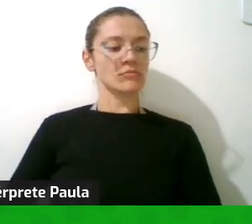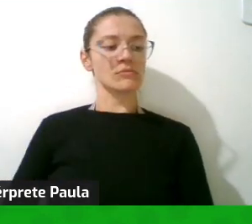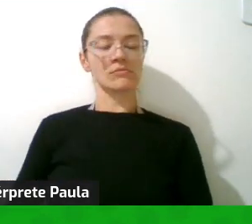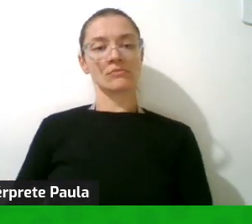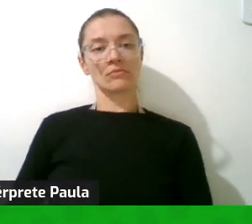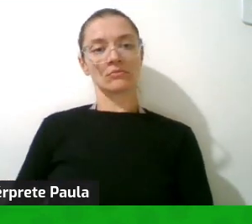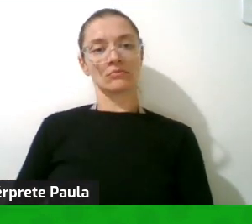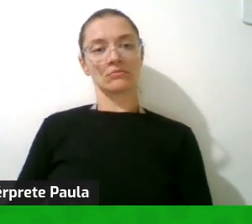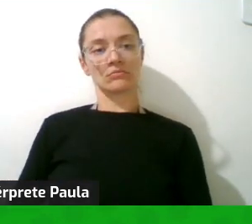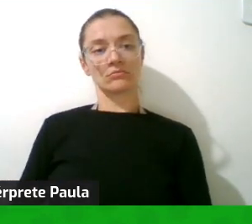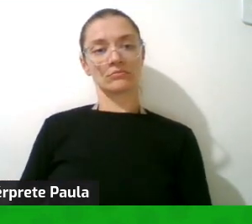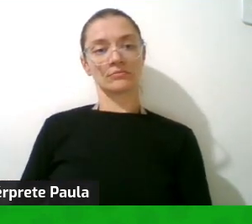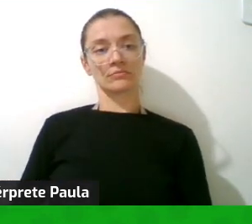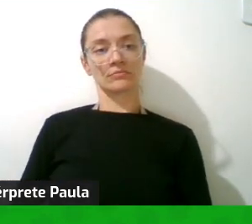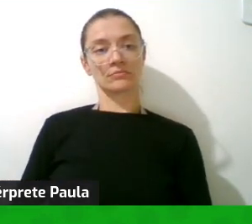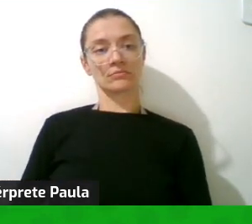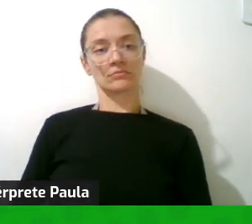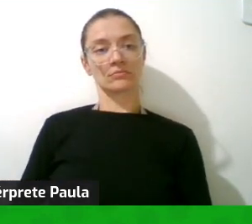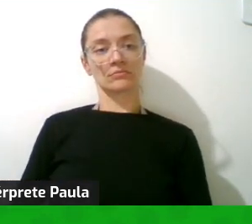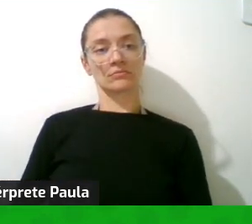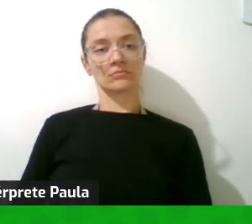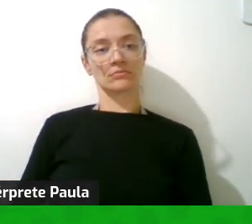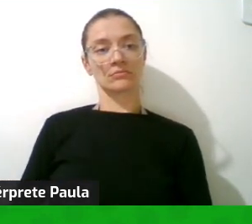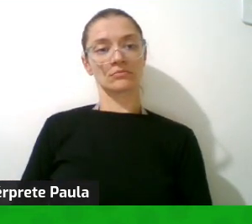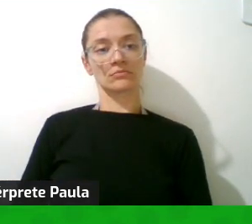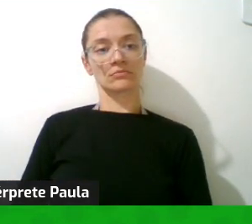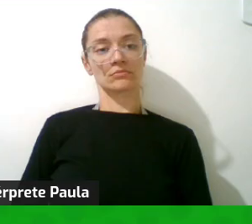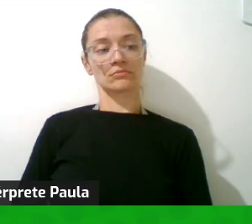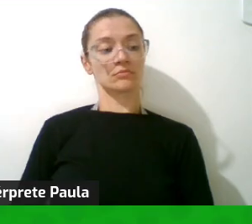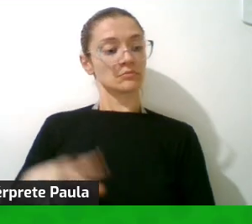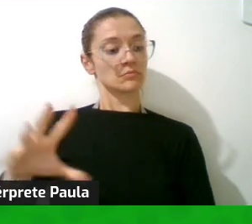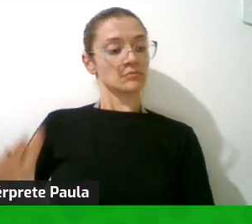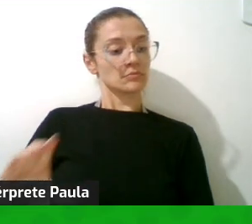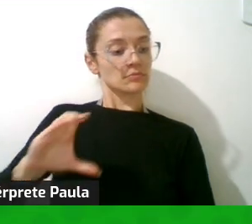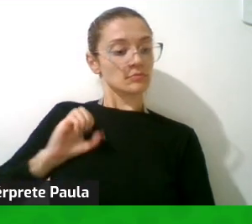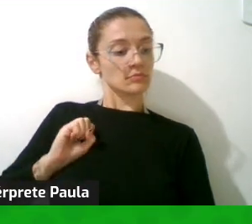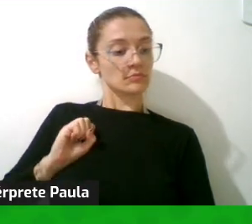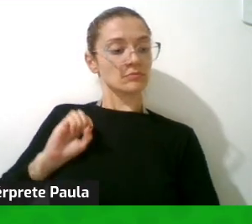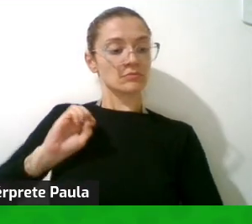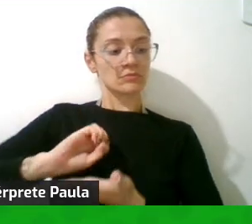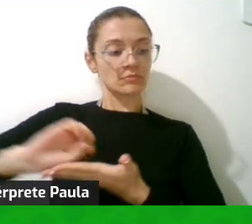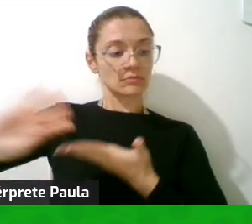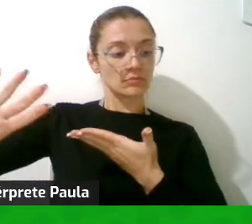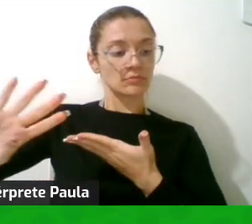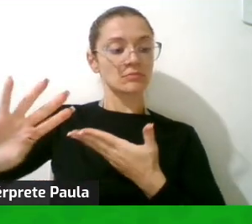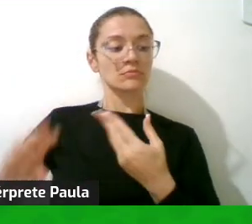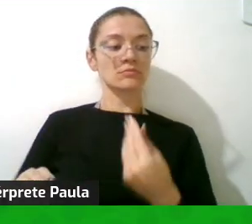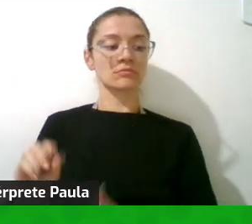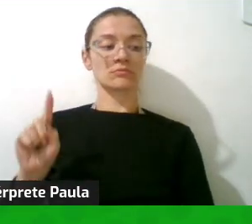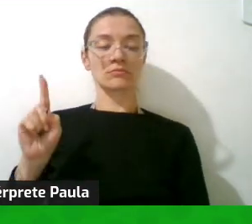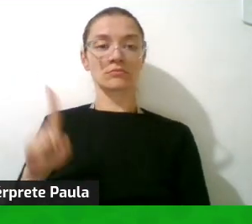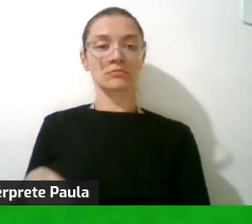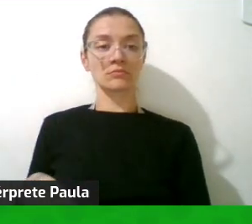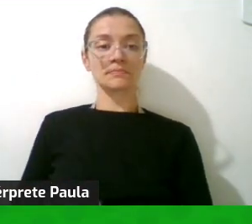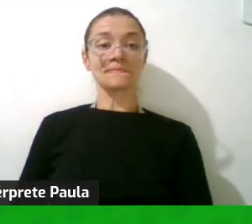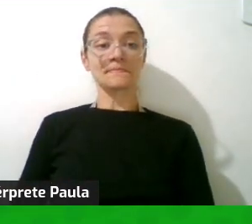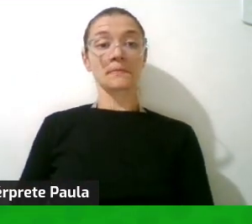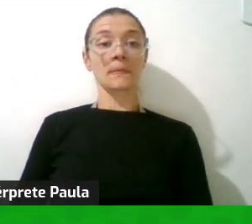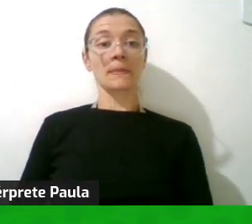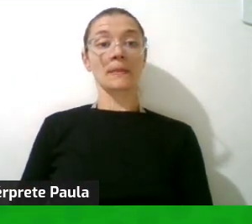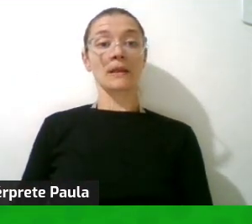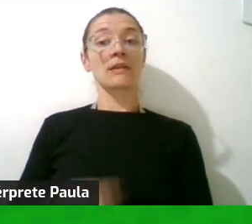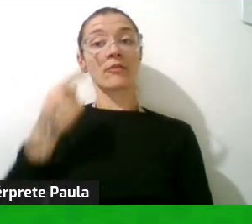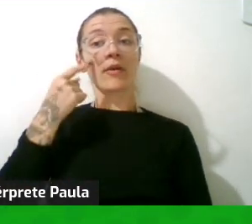exemplinho desse, que vai ser uma planilhinha de entrada, uma de saída, o saldo do mês, e lá no início, uma planilhinha inicial de dashboard, que